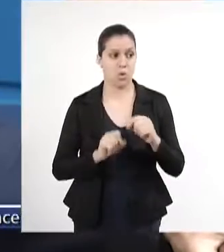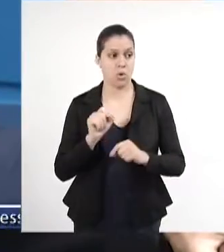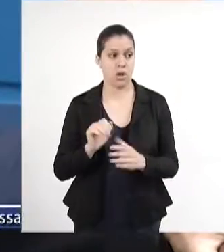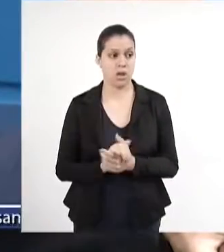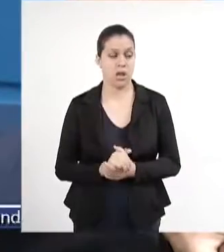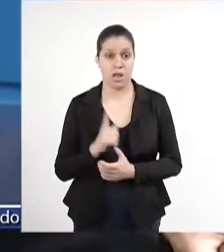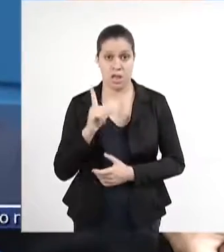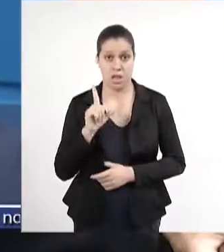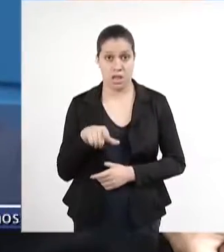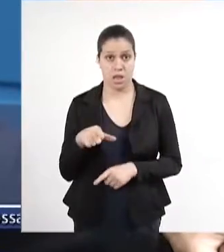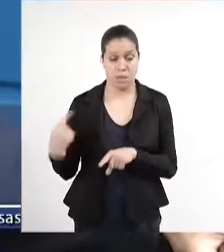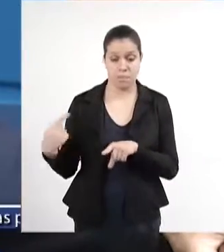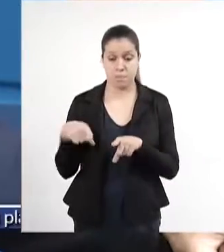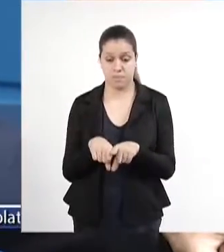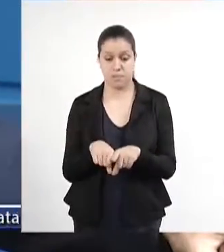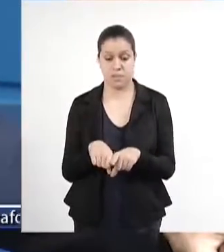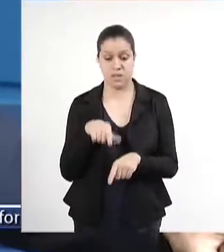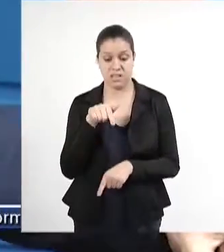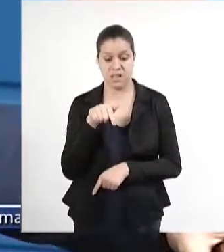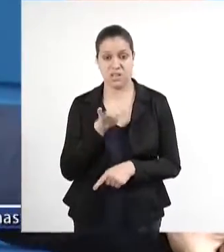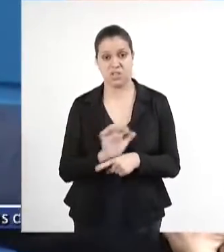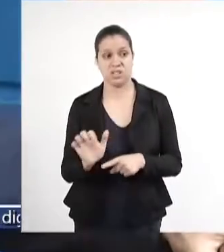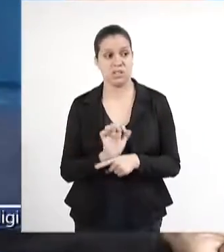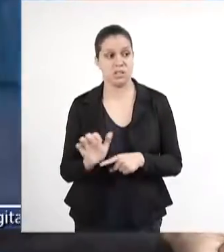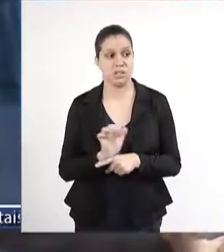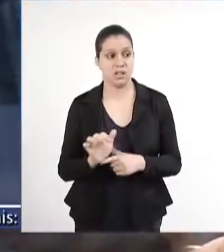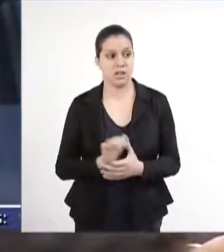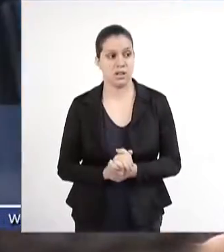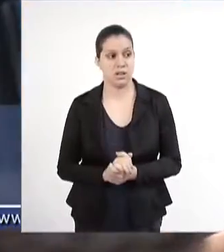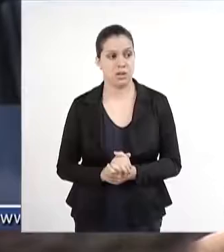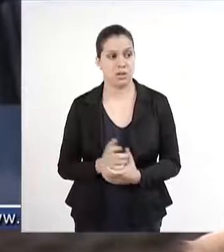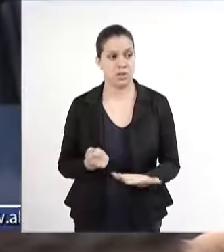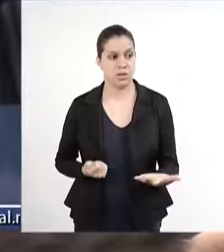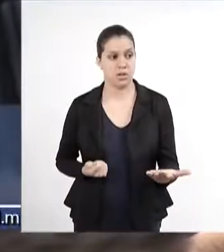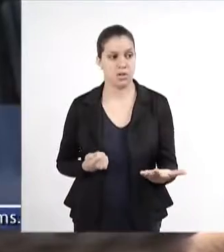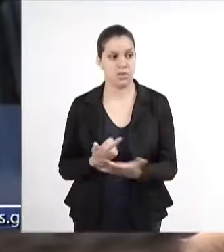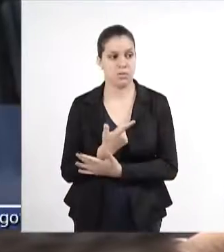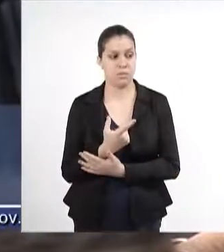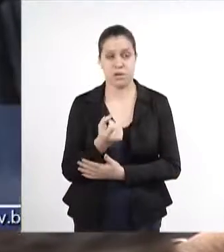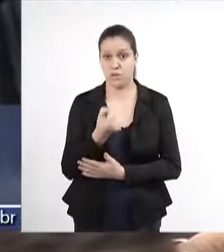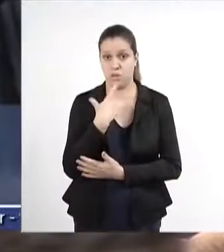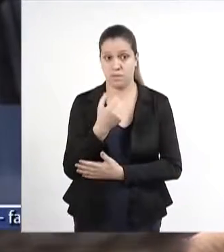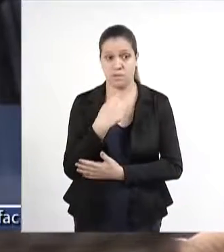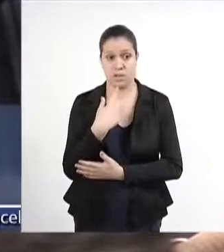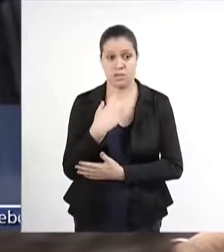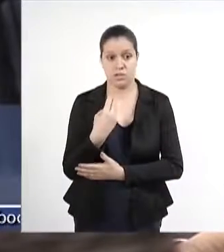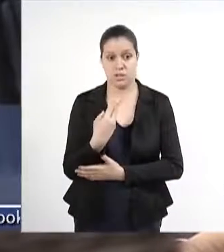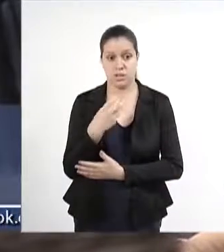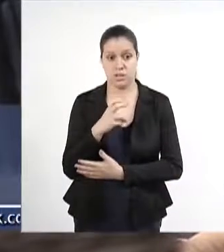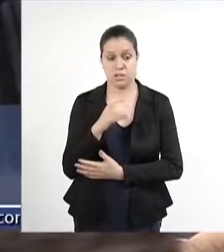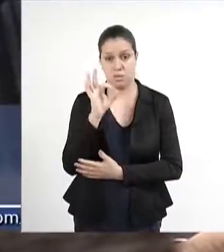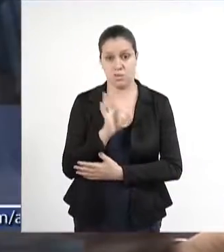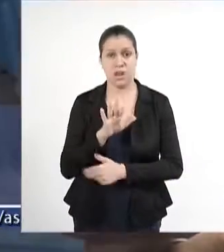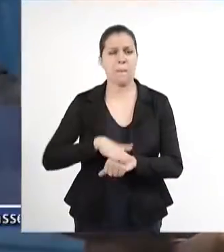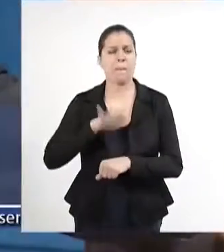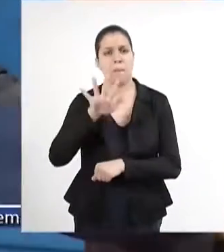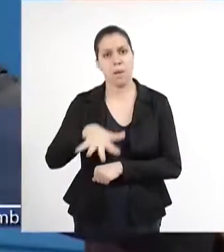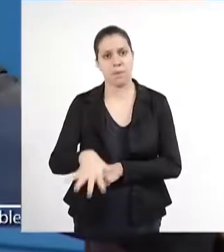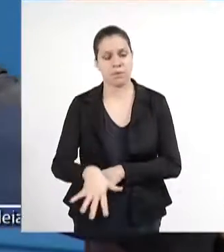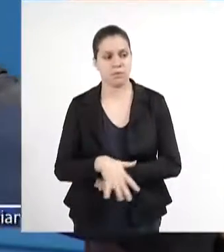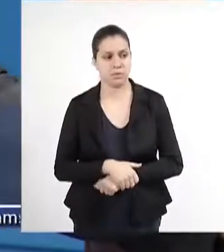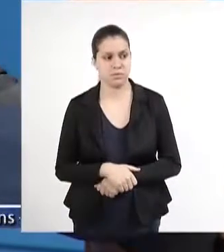estados que está comprando remédio 35% mais barato no país para